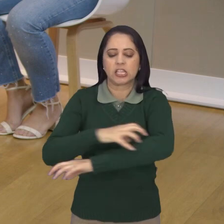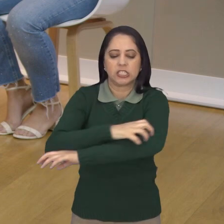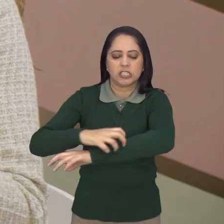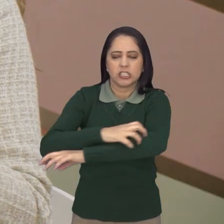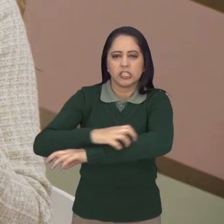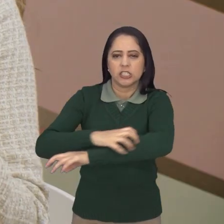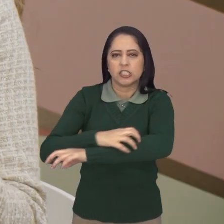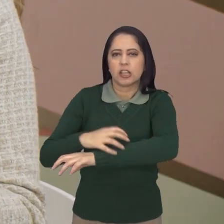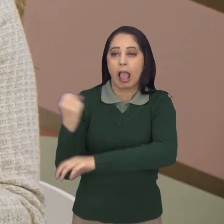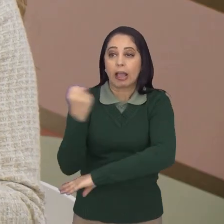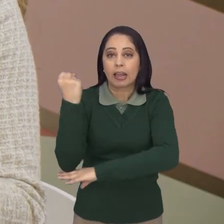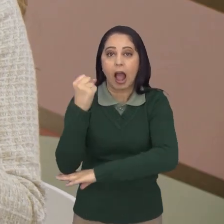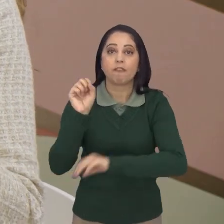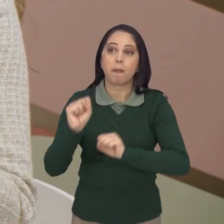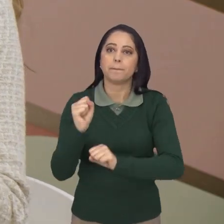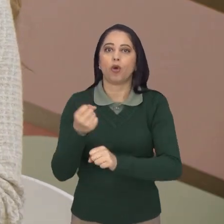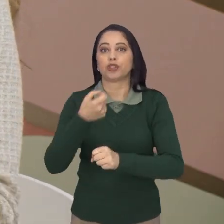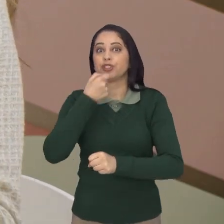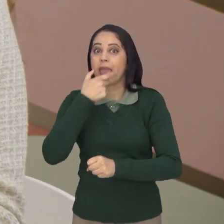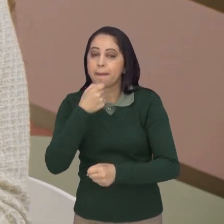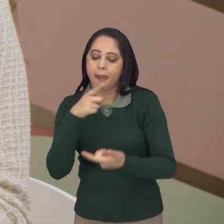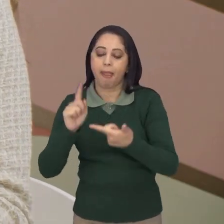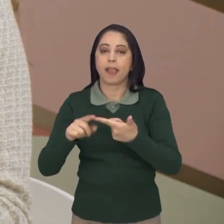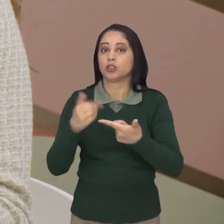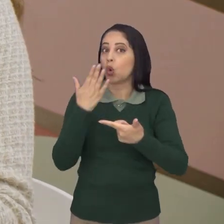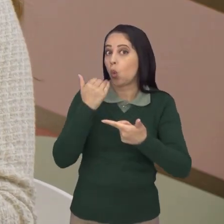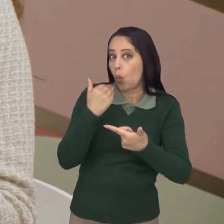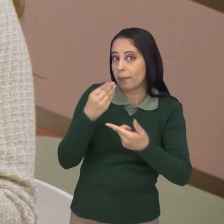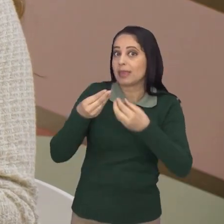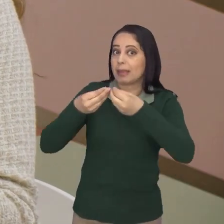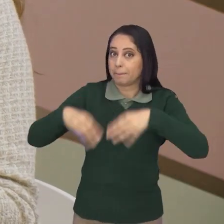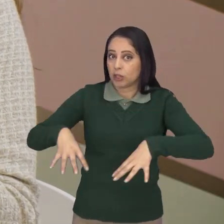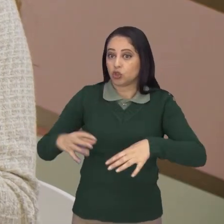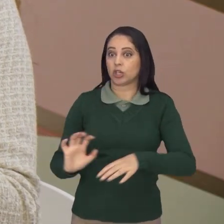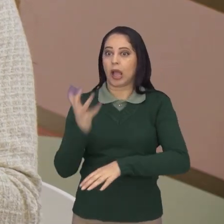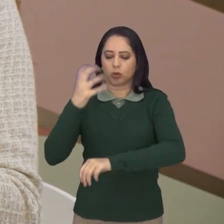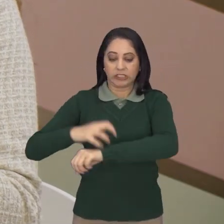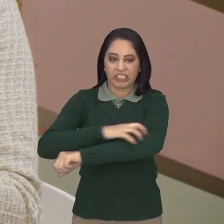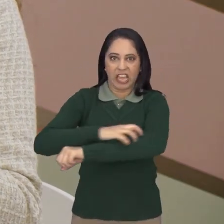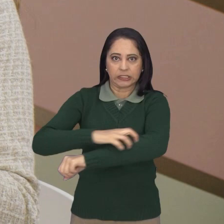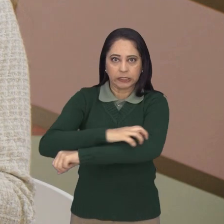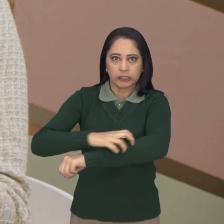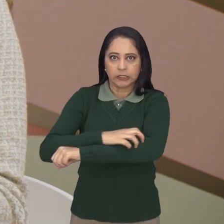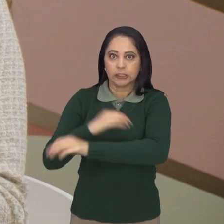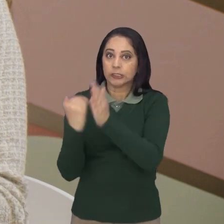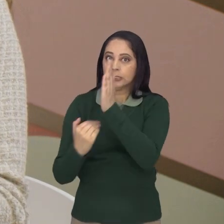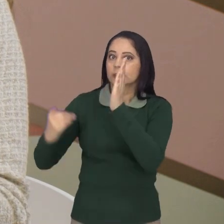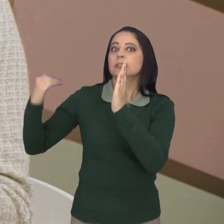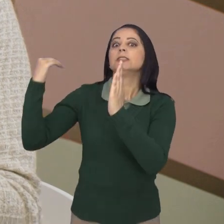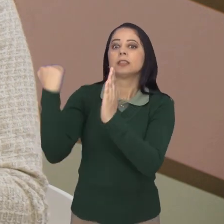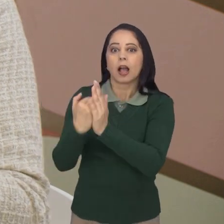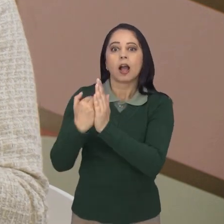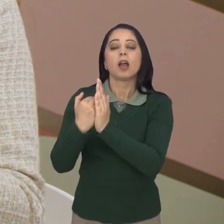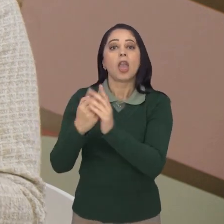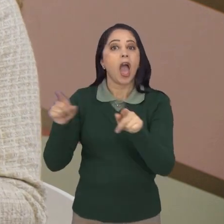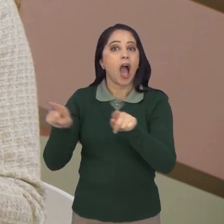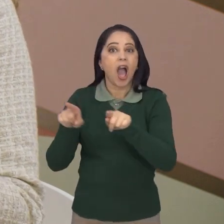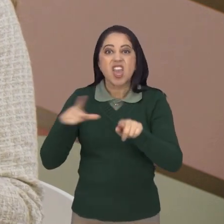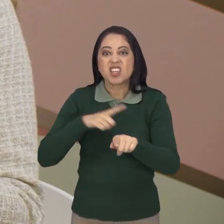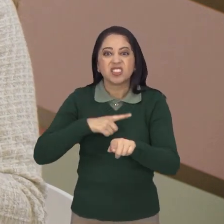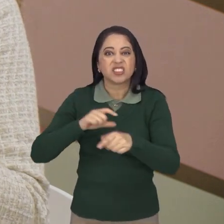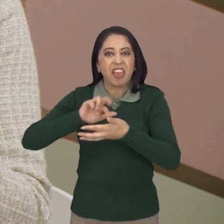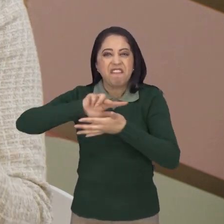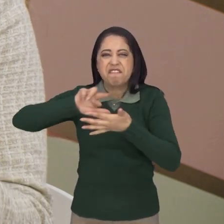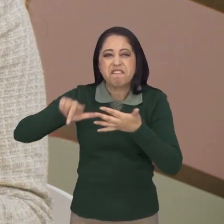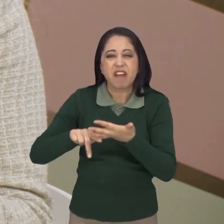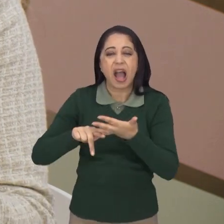alérgeno, que ele pode ser alimentar, ele pode ser medicamentoso, e aí você tem uma reação exagerada que vai envolver vários